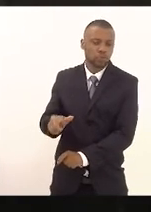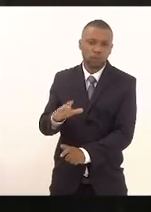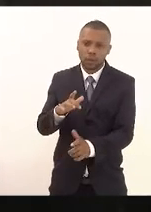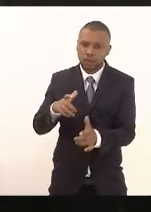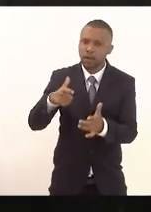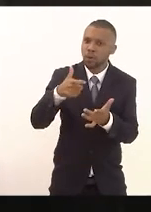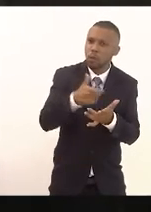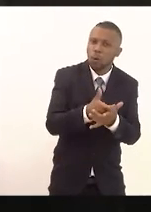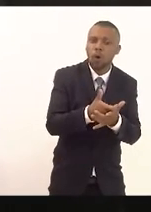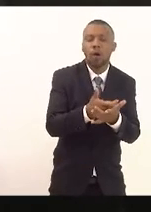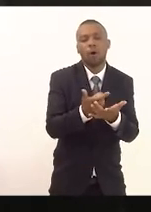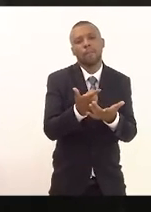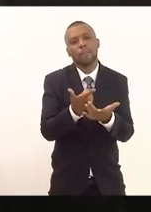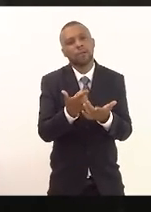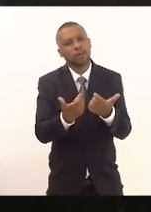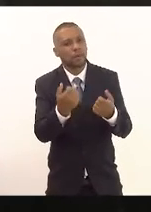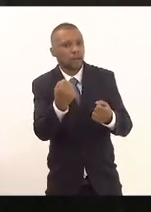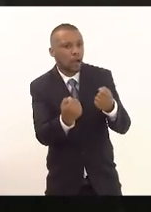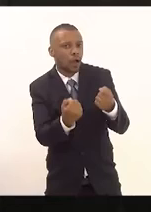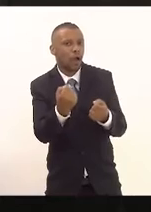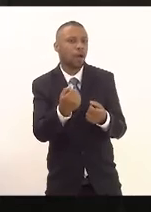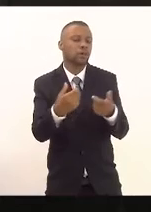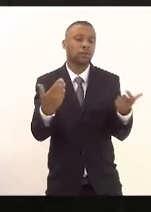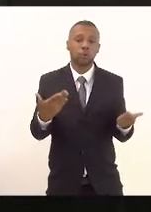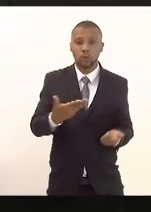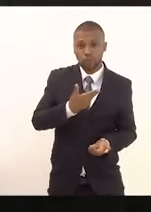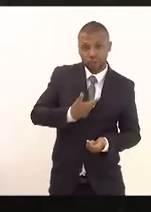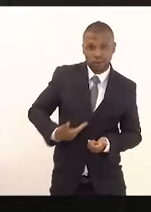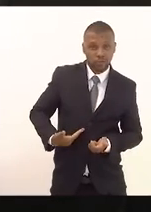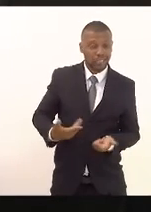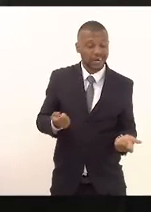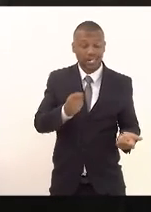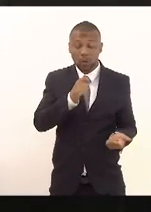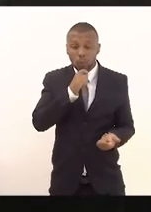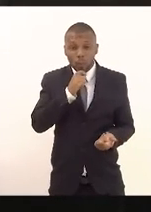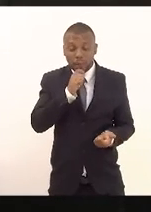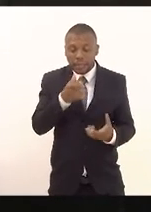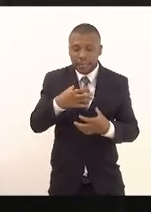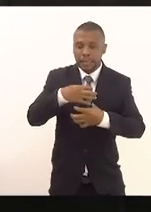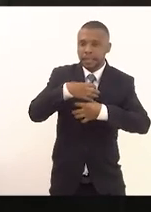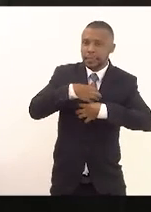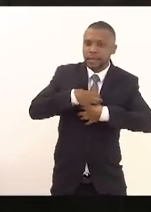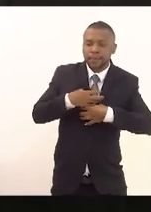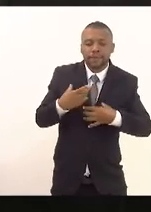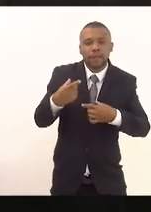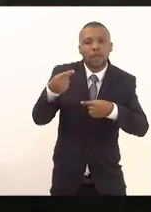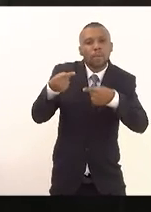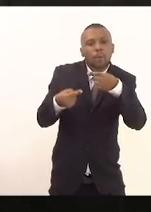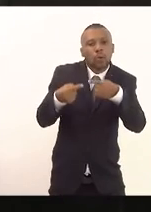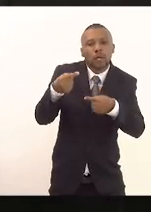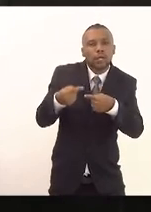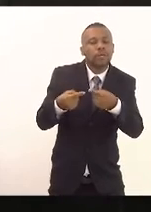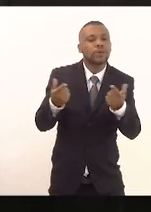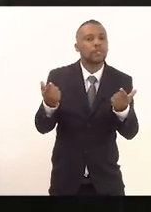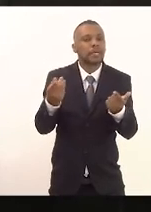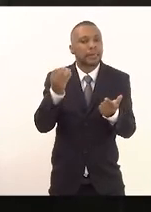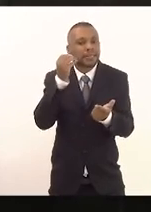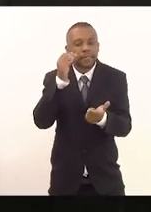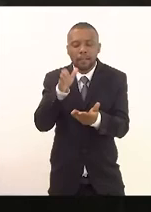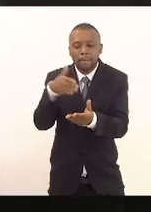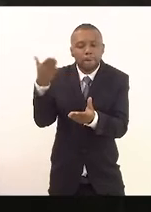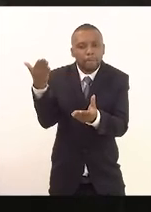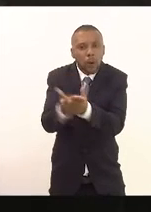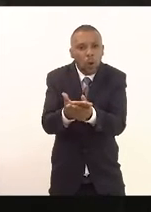ao Governador sem sensibilidade política entrou na justiça tentando